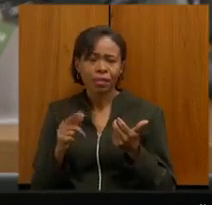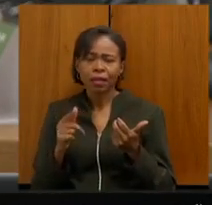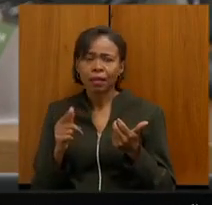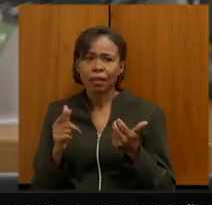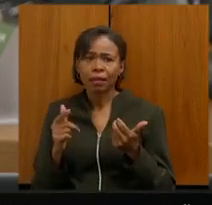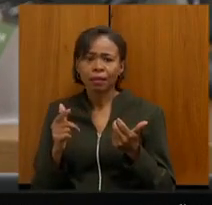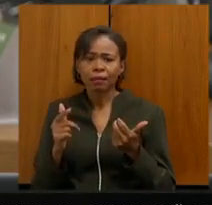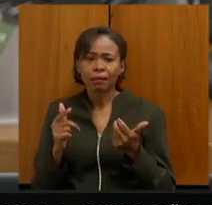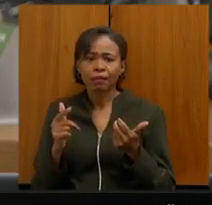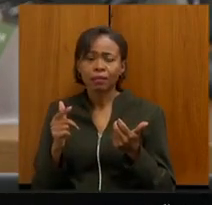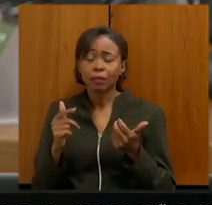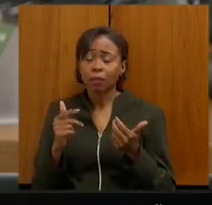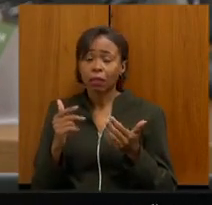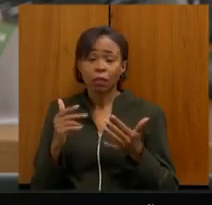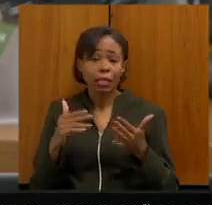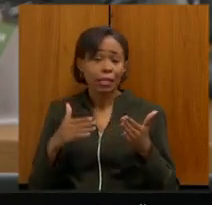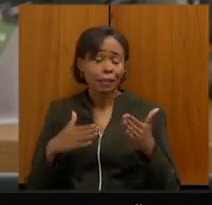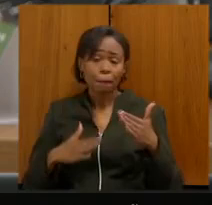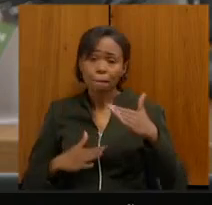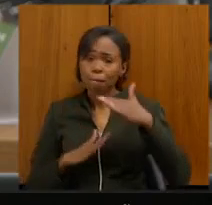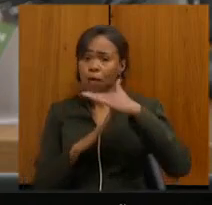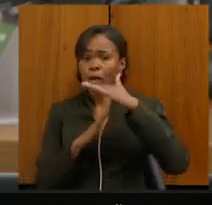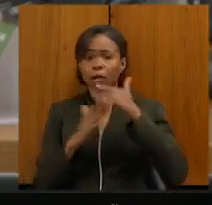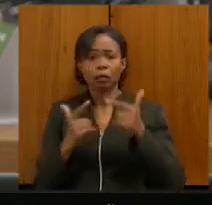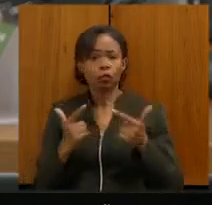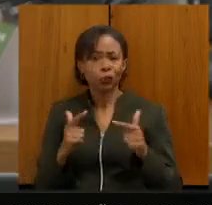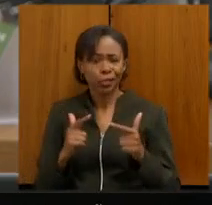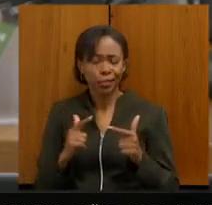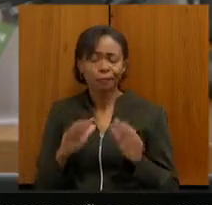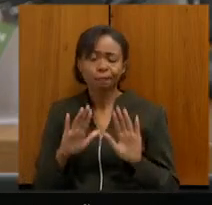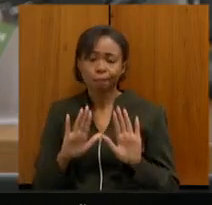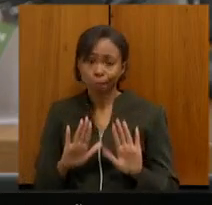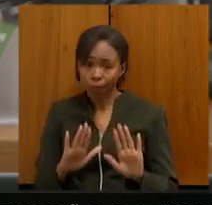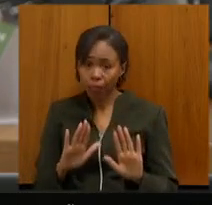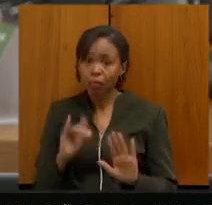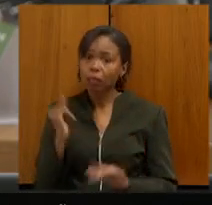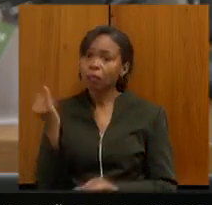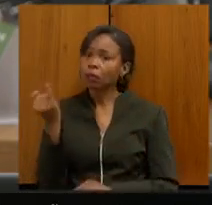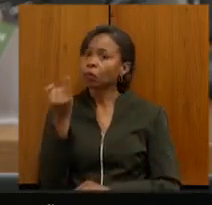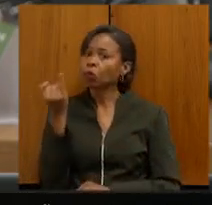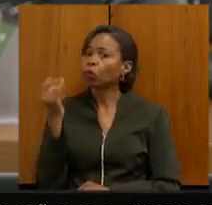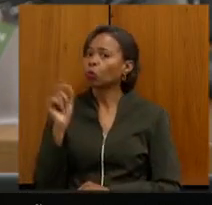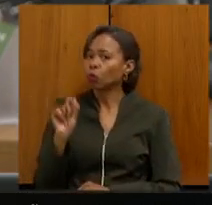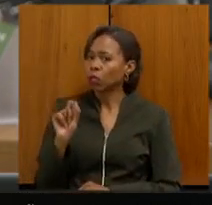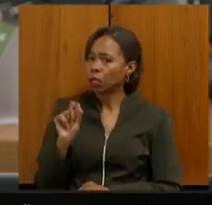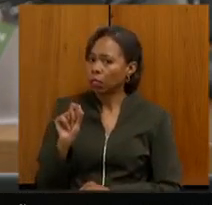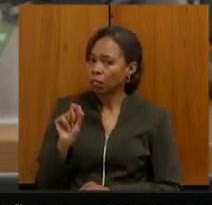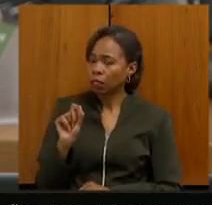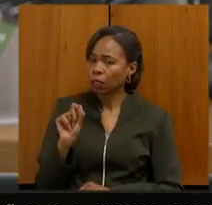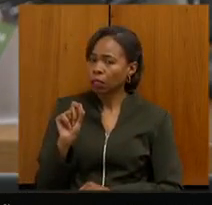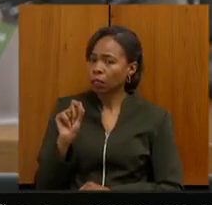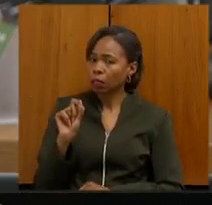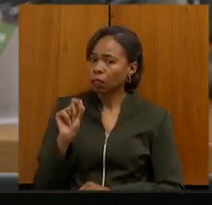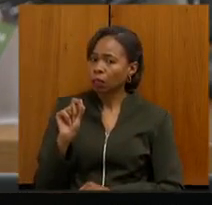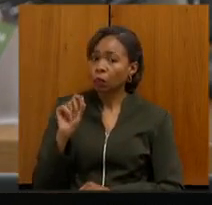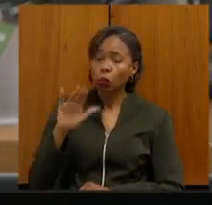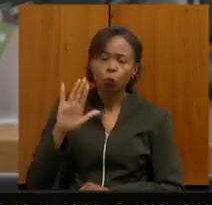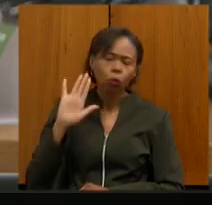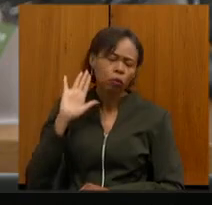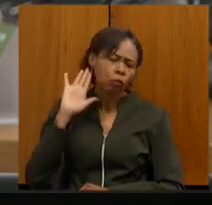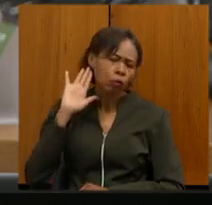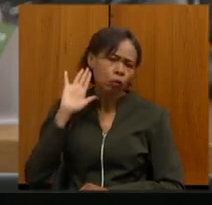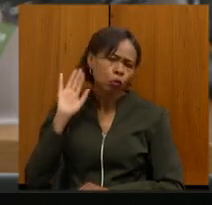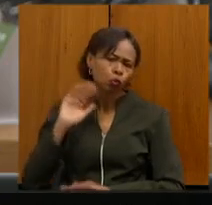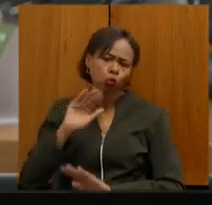ultrapassando todos os limites né é eu acho que é muito importante a gente considerar ouvir tudo o que que foi